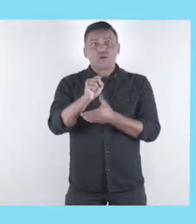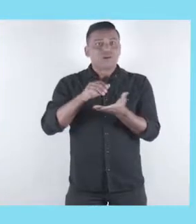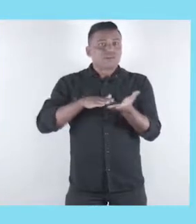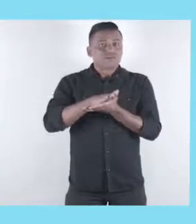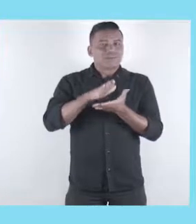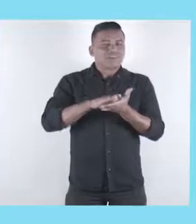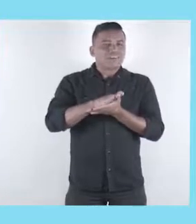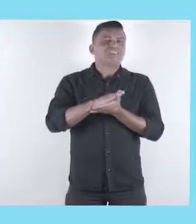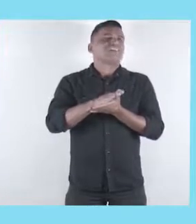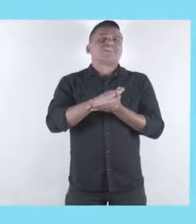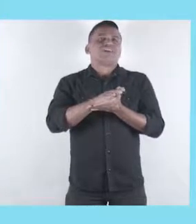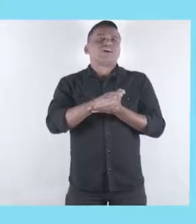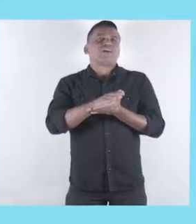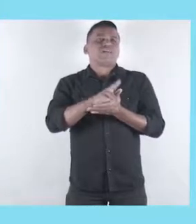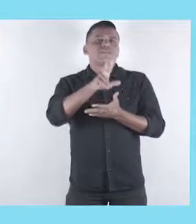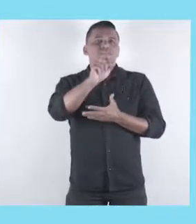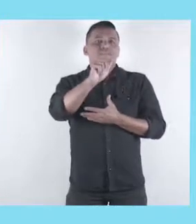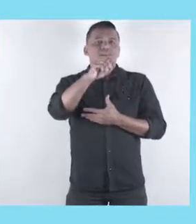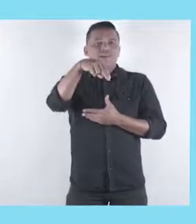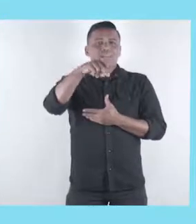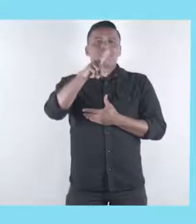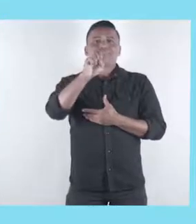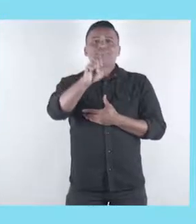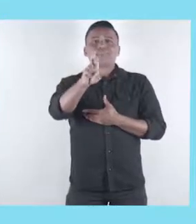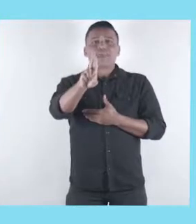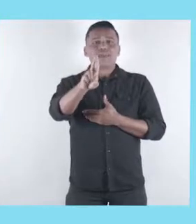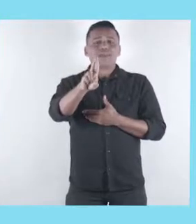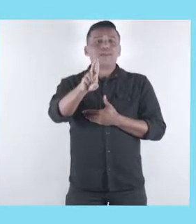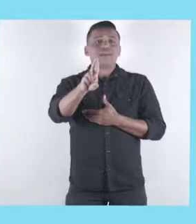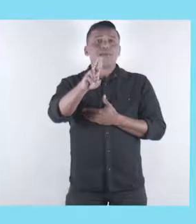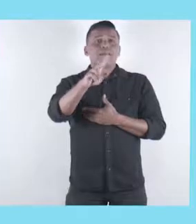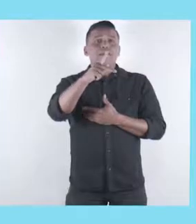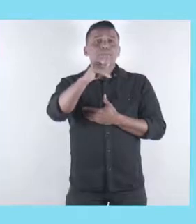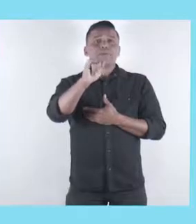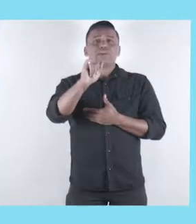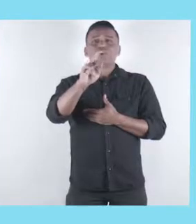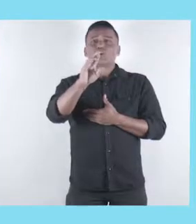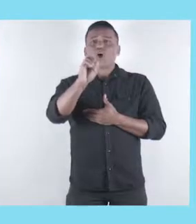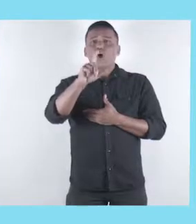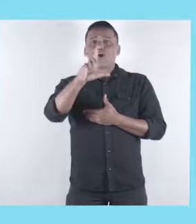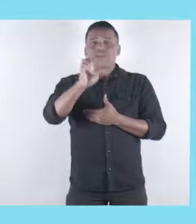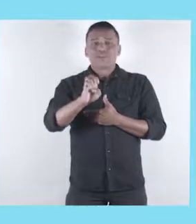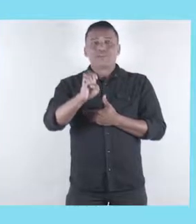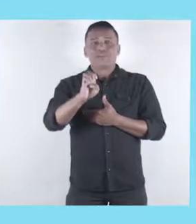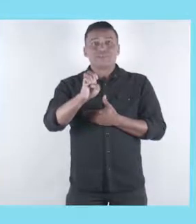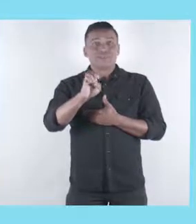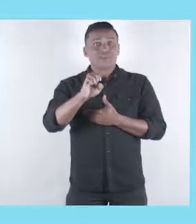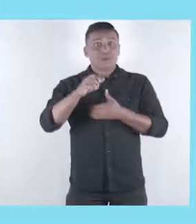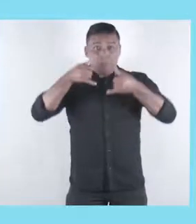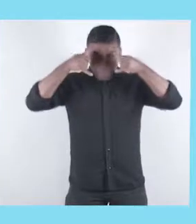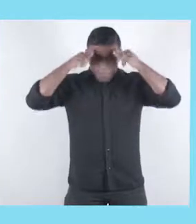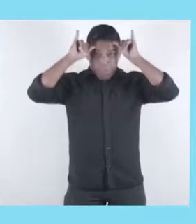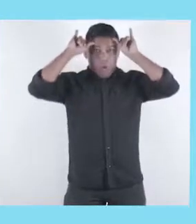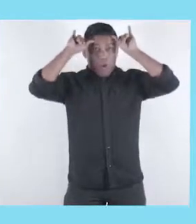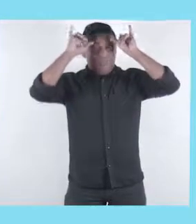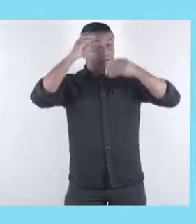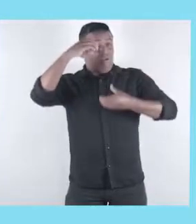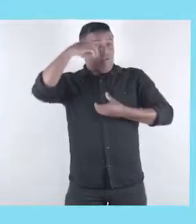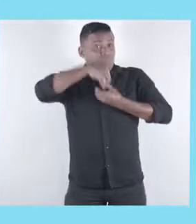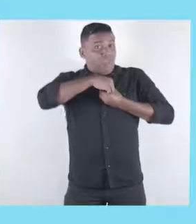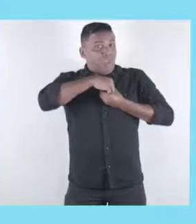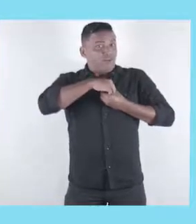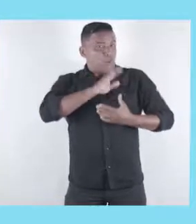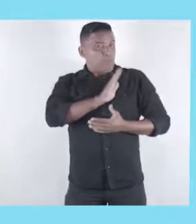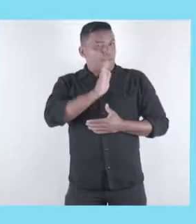búfalos e do peito e a máquina de existir Fabrício tem se empenhado na tarefa de